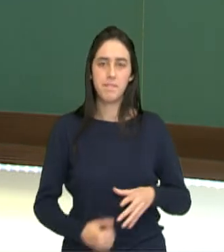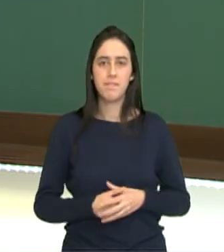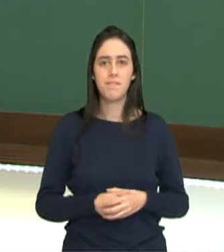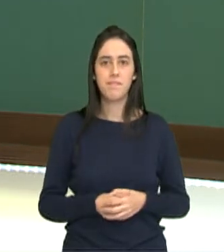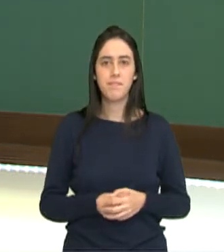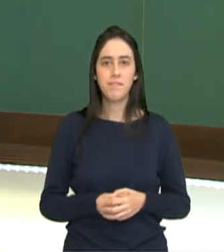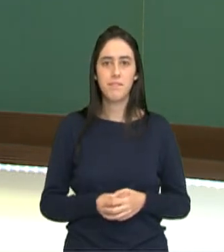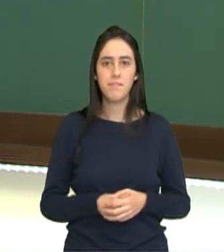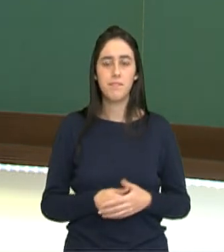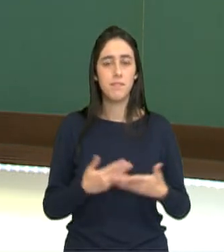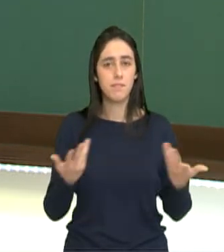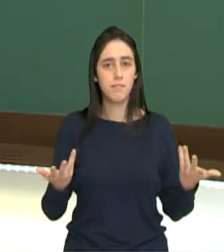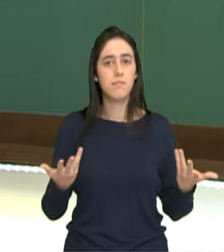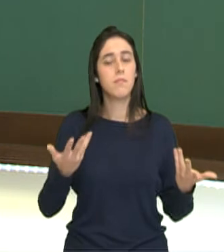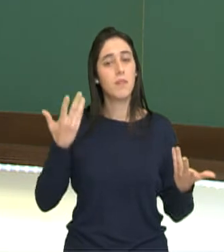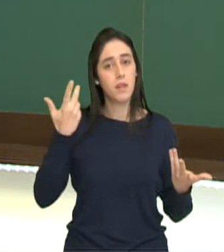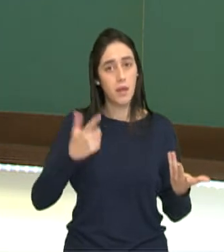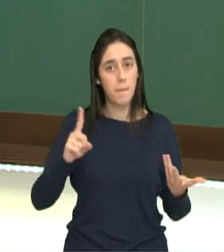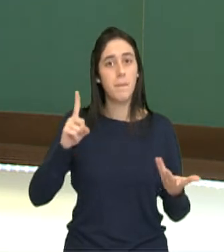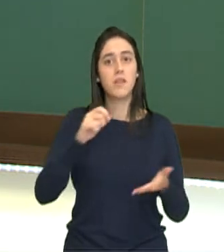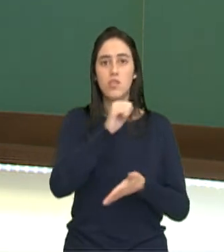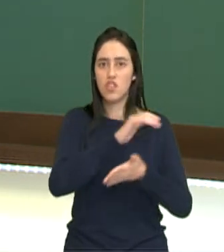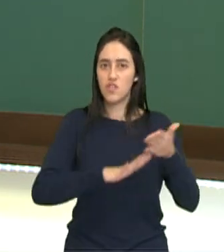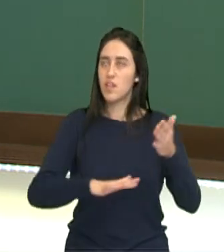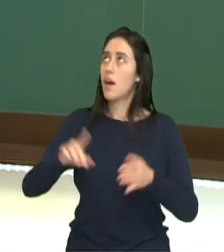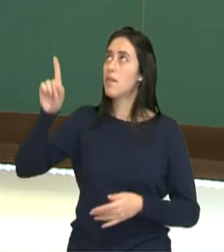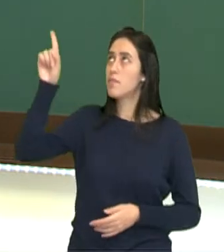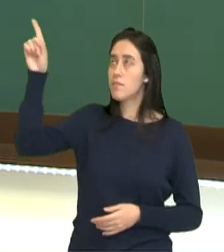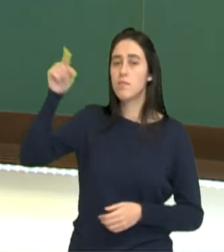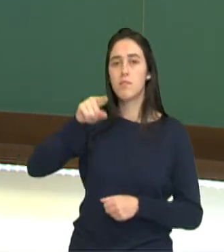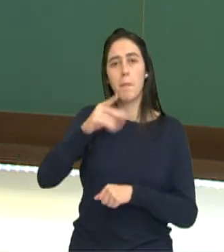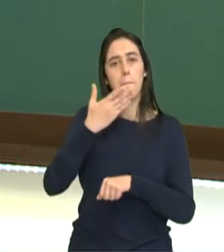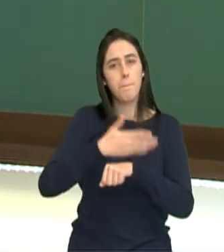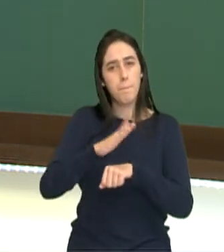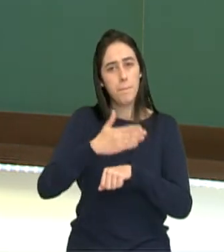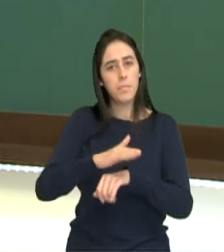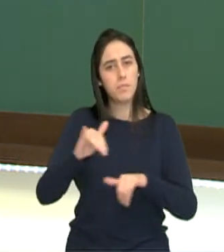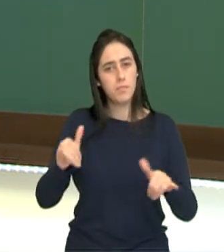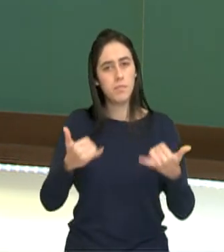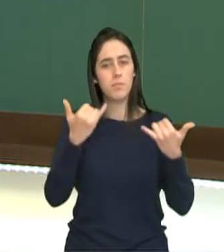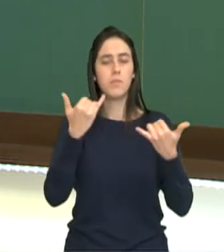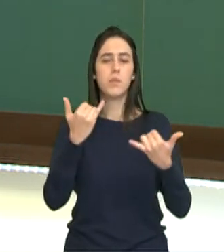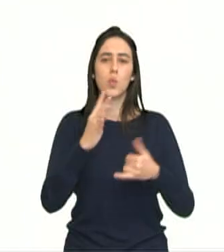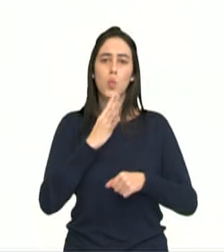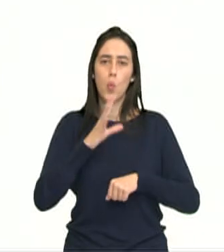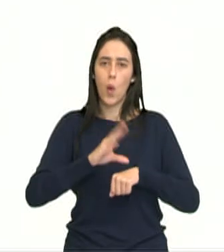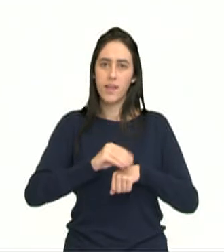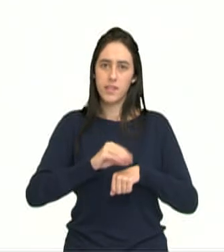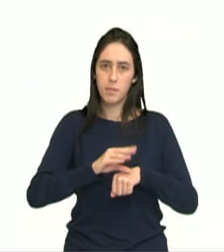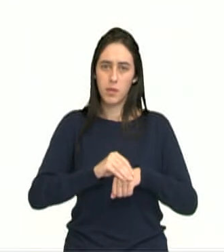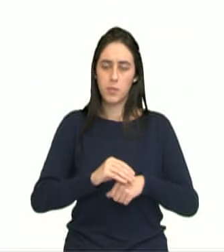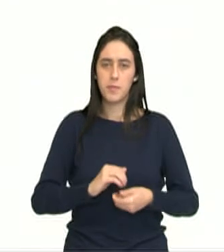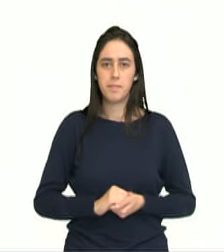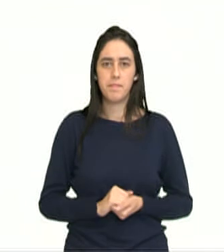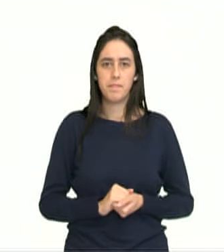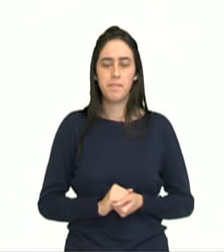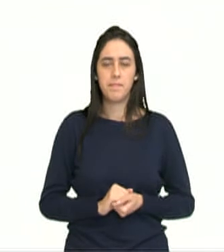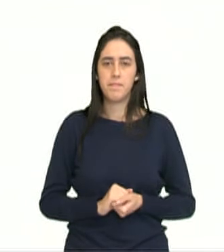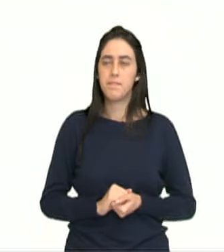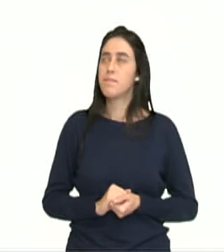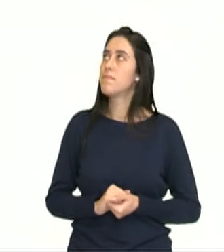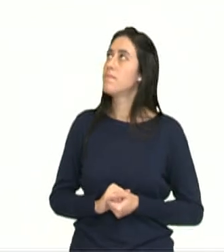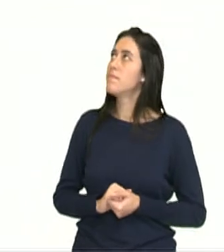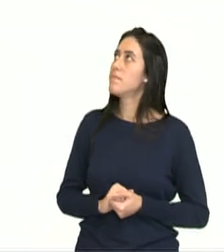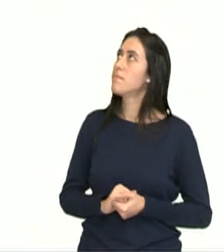anteriormente. Gente, temos mais questões aqui para a gente praticar o nosso conhecimento de voz passiva. Então, olha só. Mark the sentences that are